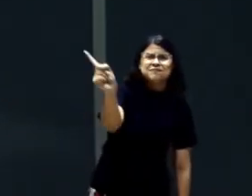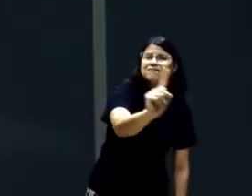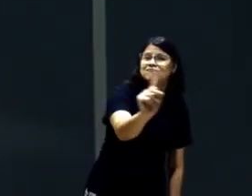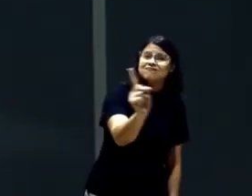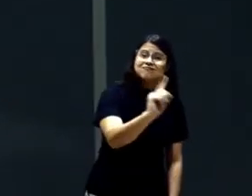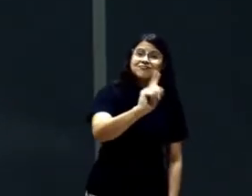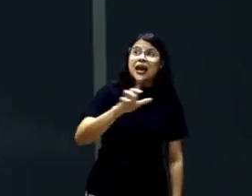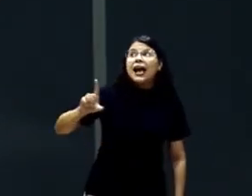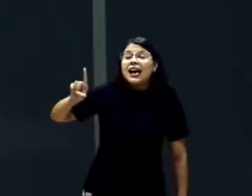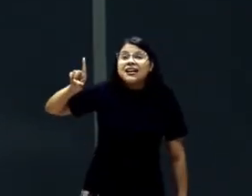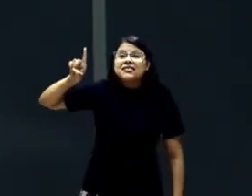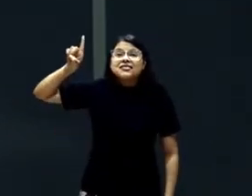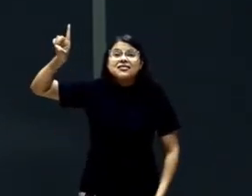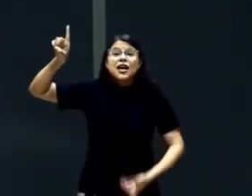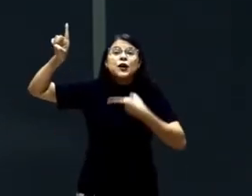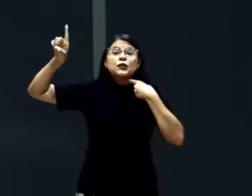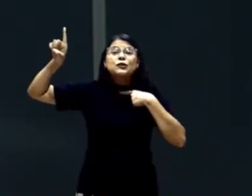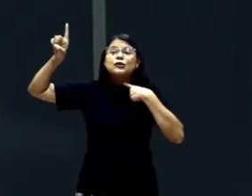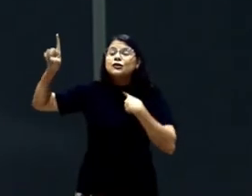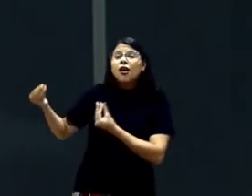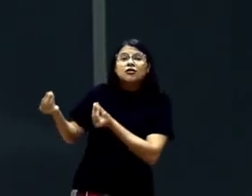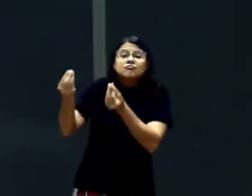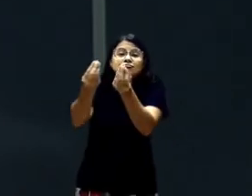Deus resolveu fazer isso com você.